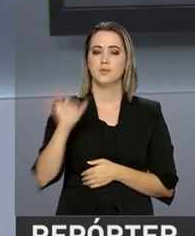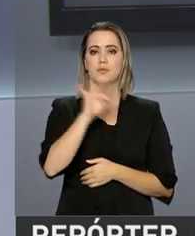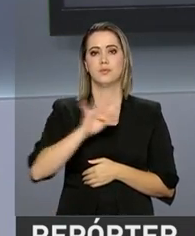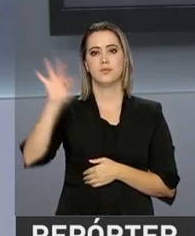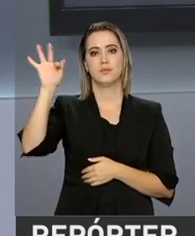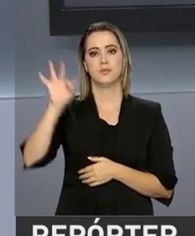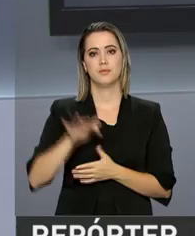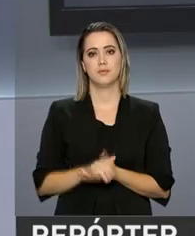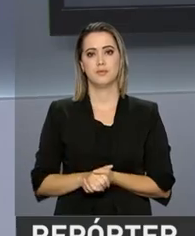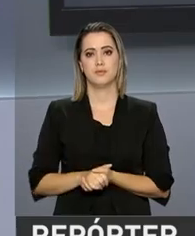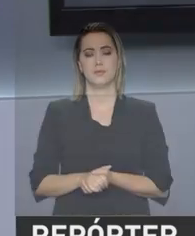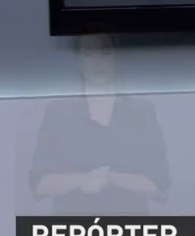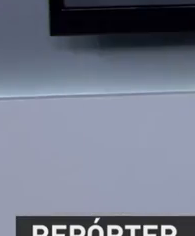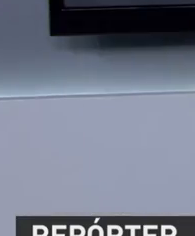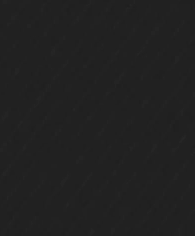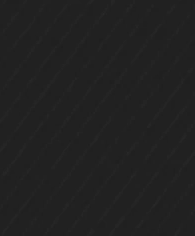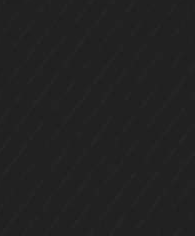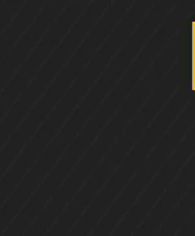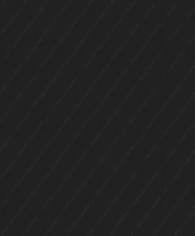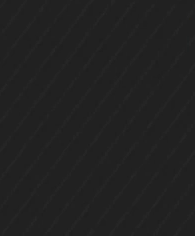do Governo Federal